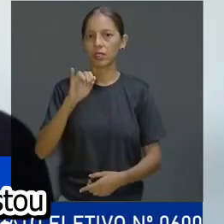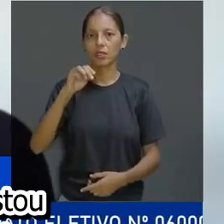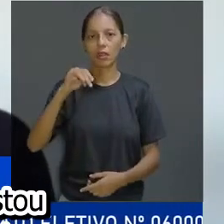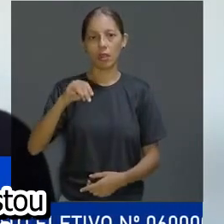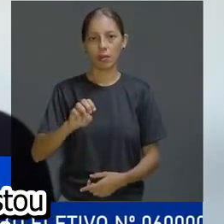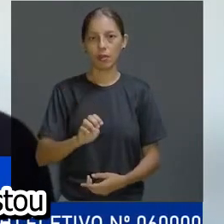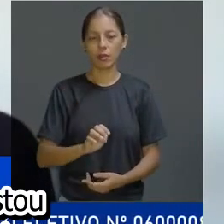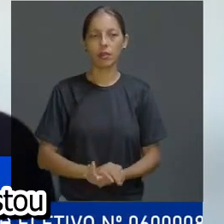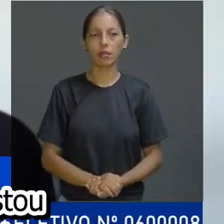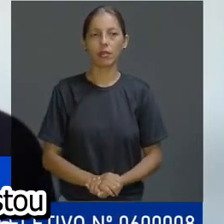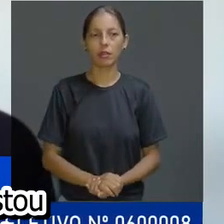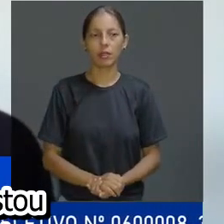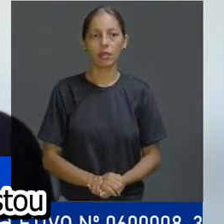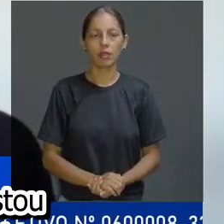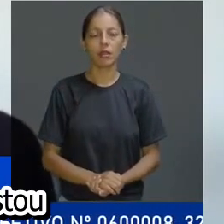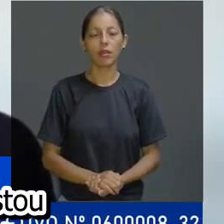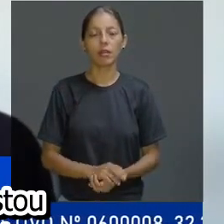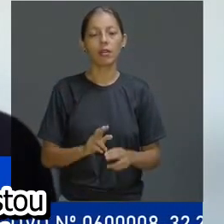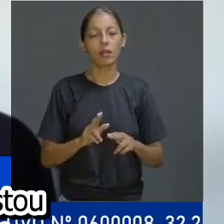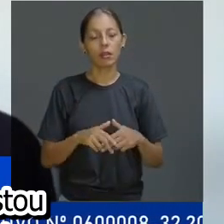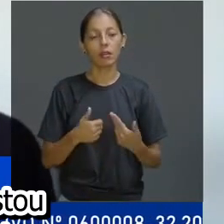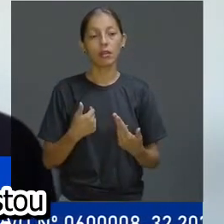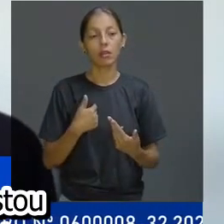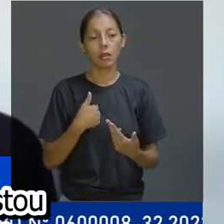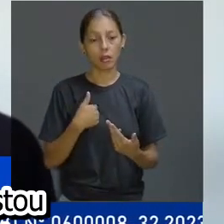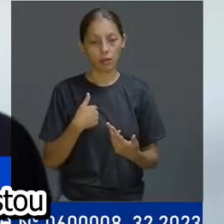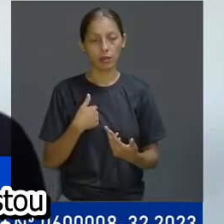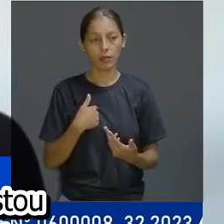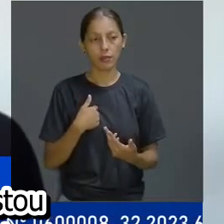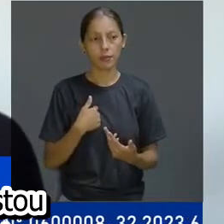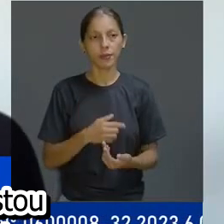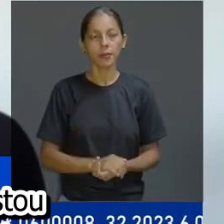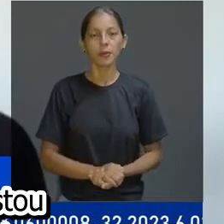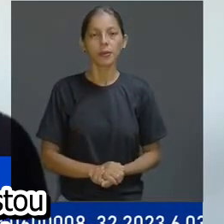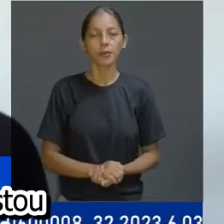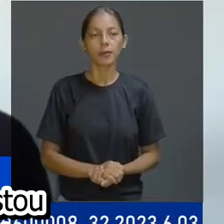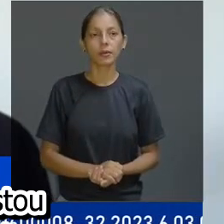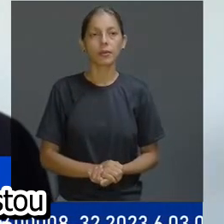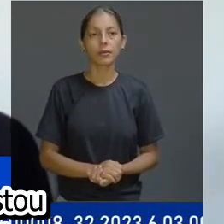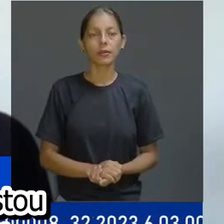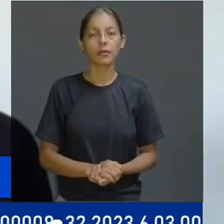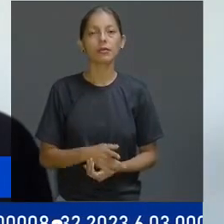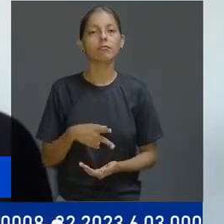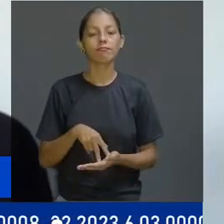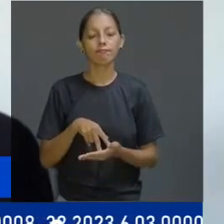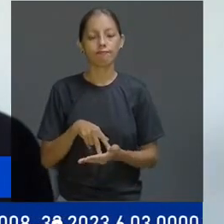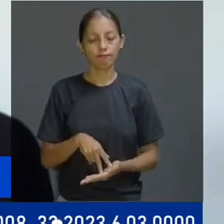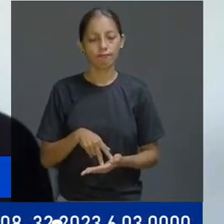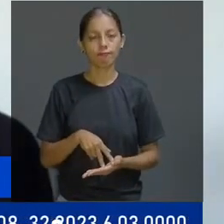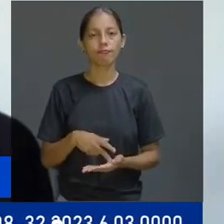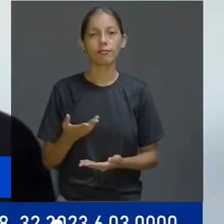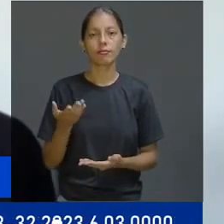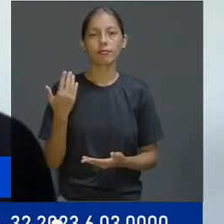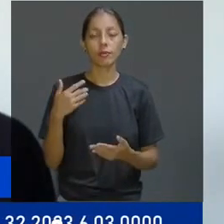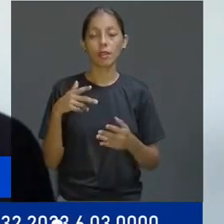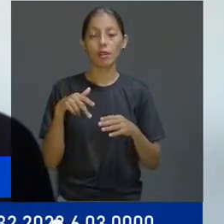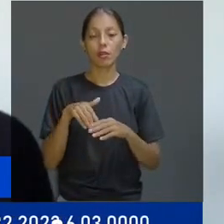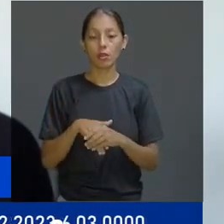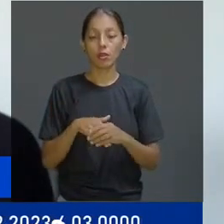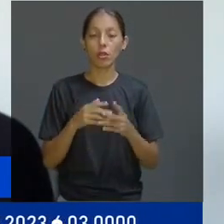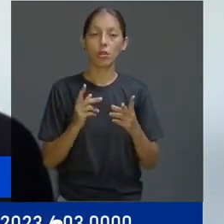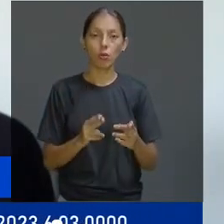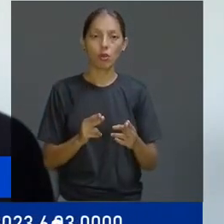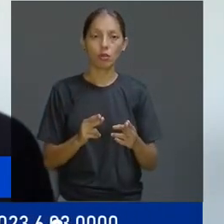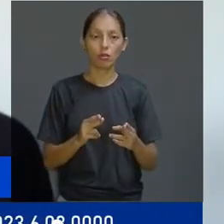estou pedindo vênia divergência, estou mantendo coerência com o meu posicionamento anterior, no sentido de acompanhar